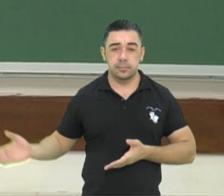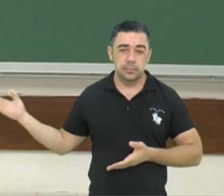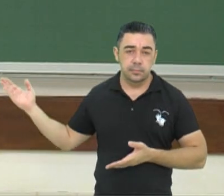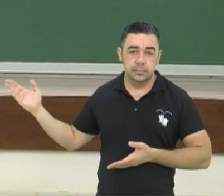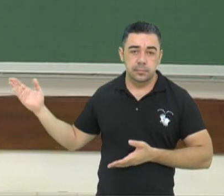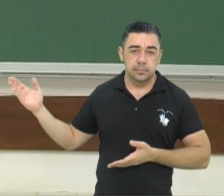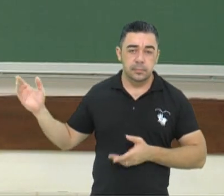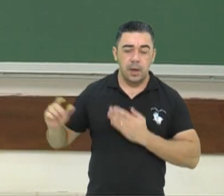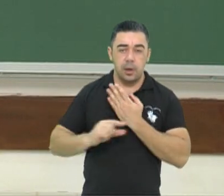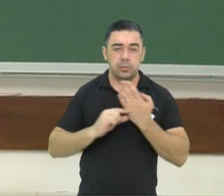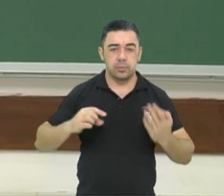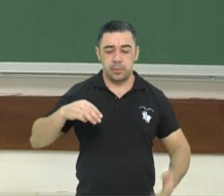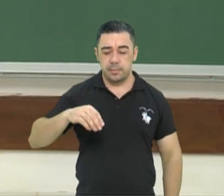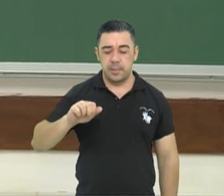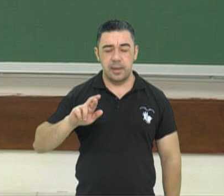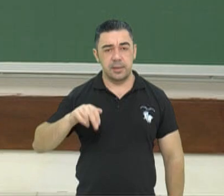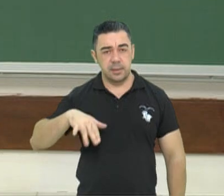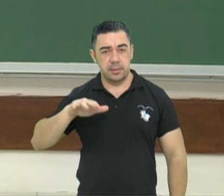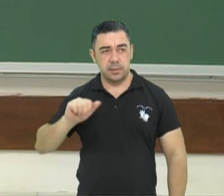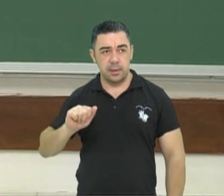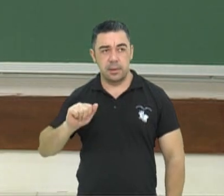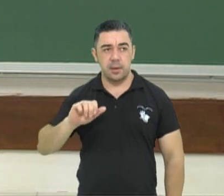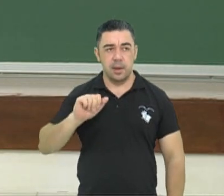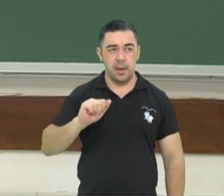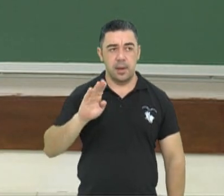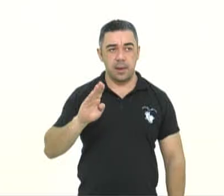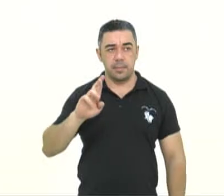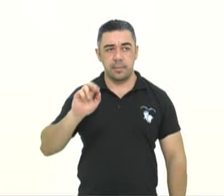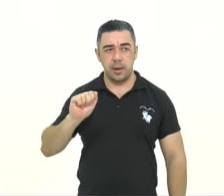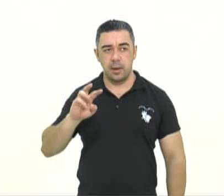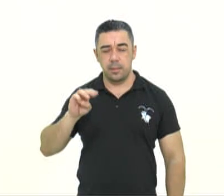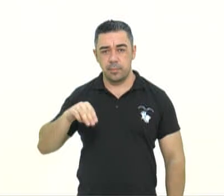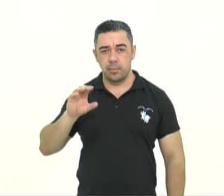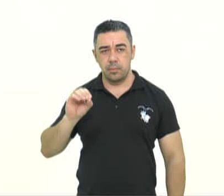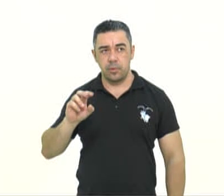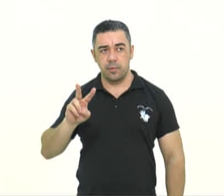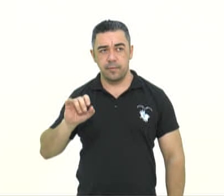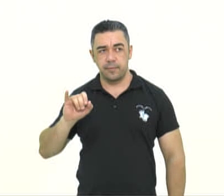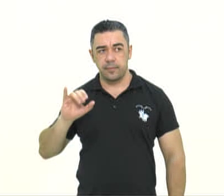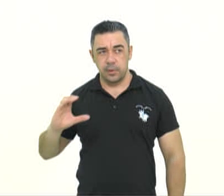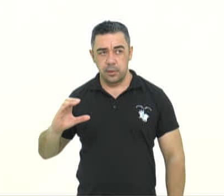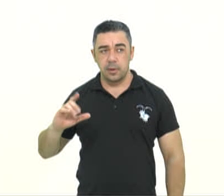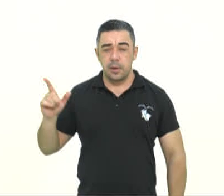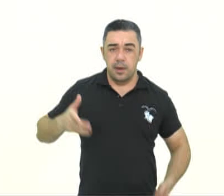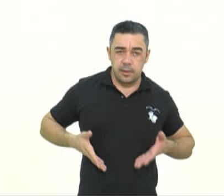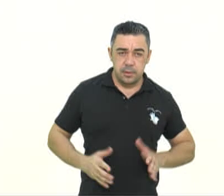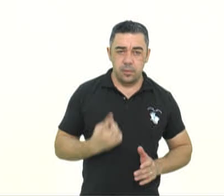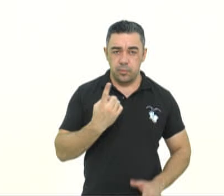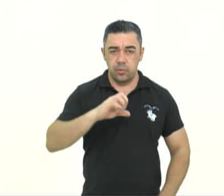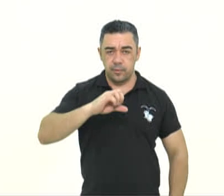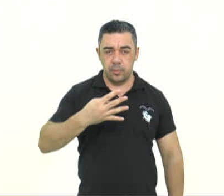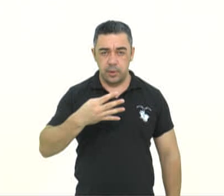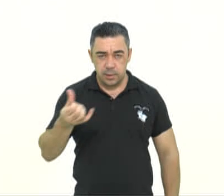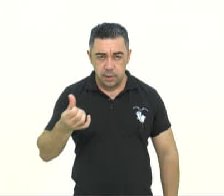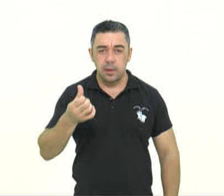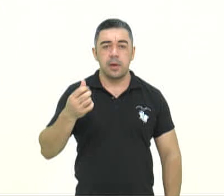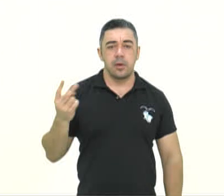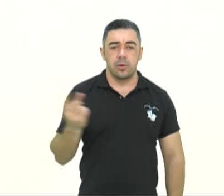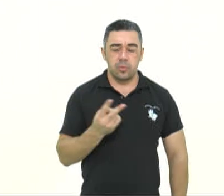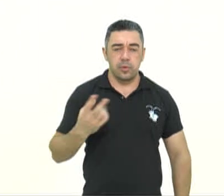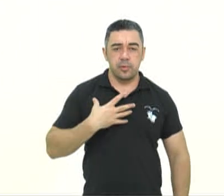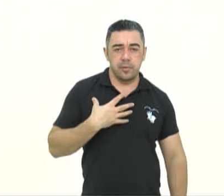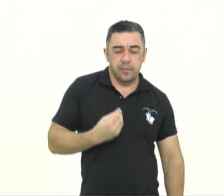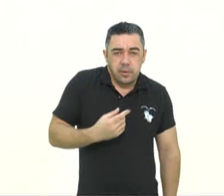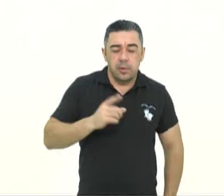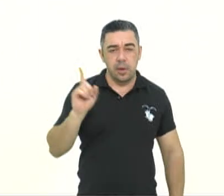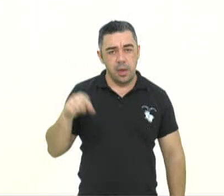Marina Abramović. Vamos falar bem rapidamente dela. Nascida em 1946, filha de 2 heróis da Segunda Guerra Mundial. Em 1965 começou a estudar